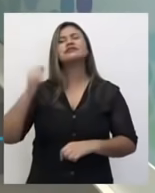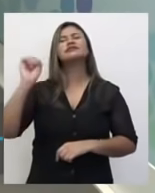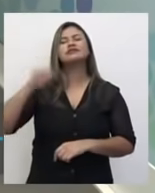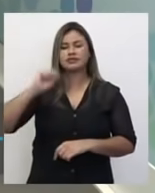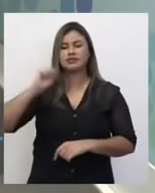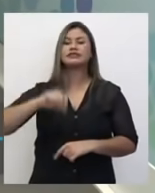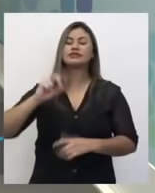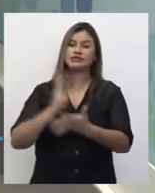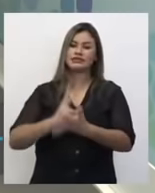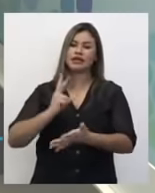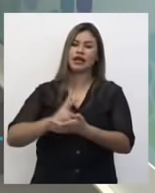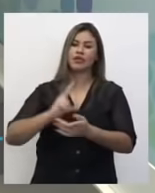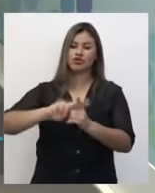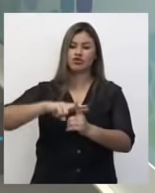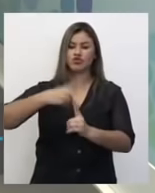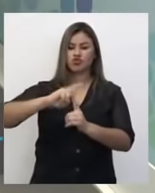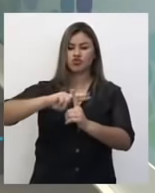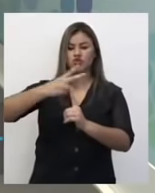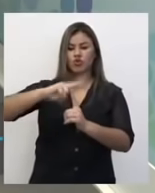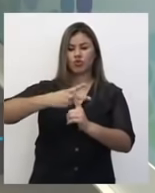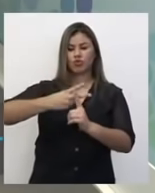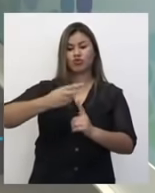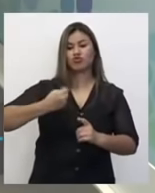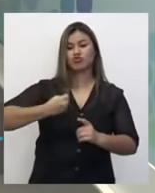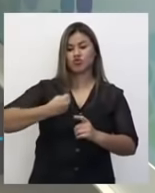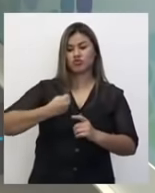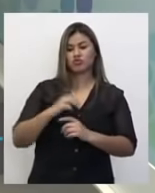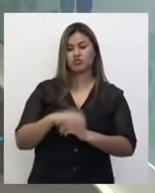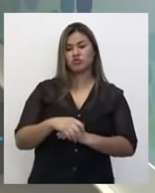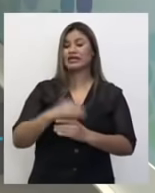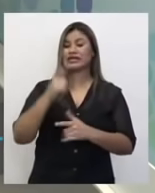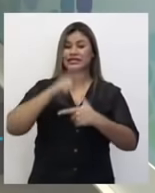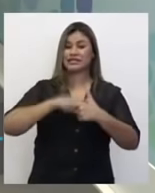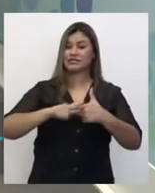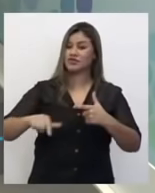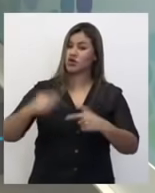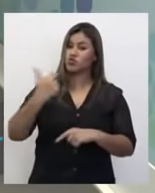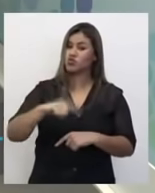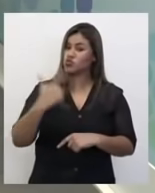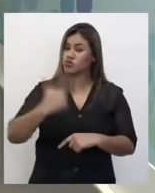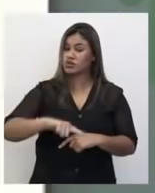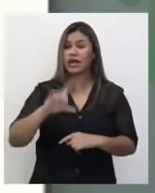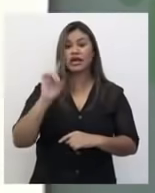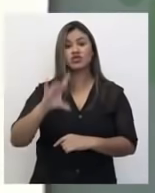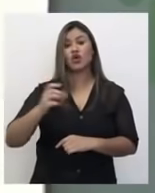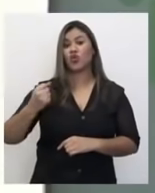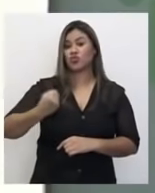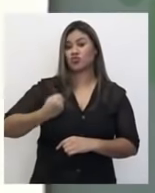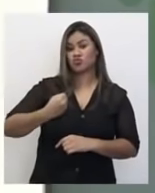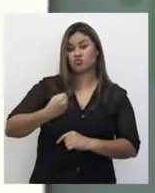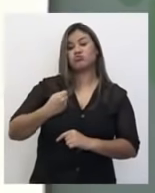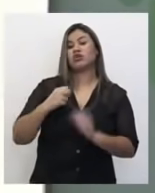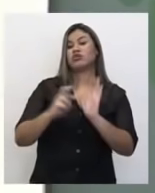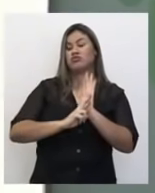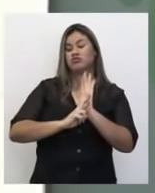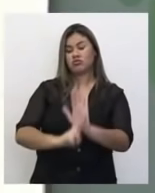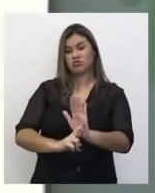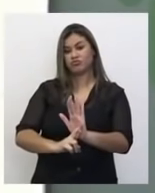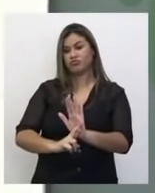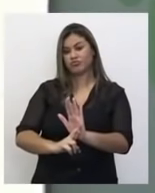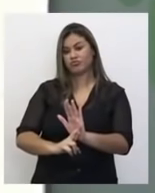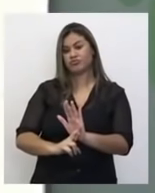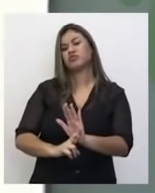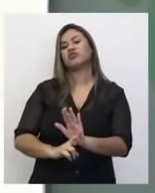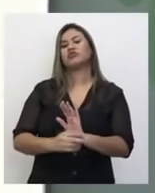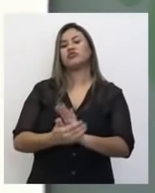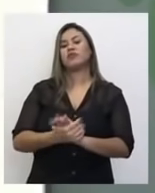dobro do número anterior, o valor, tá? Isso aqui não é uma divisão, isso não é uma fração, isso é o valor que ele vai ter quando ele